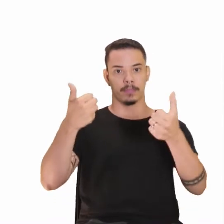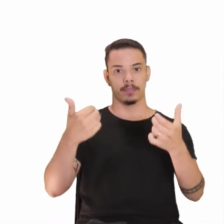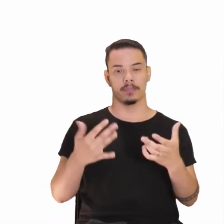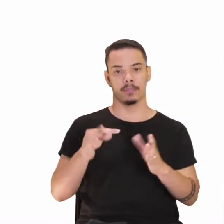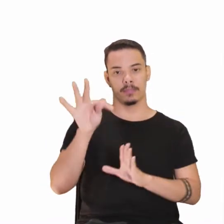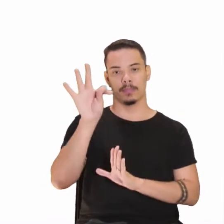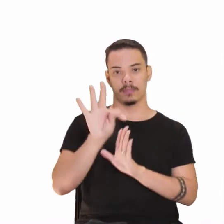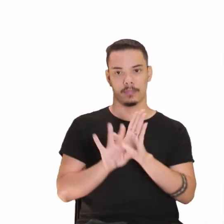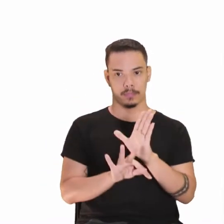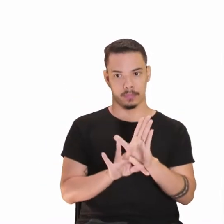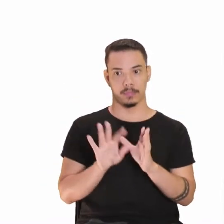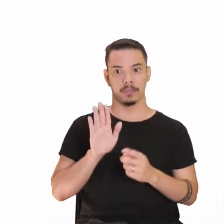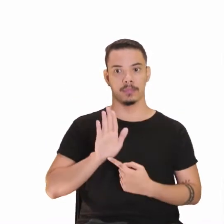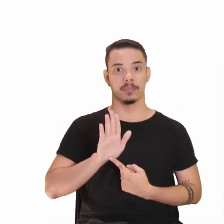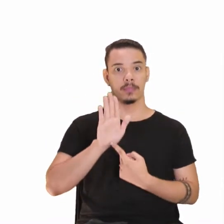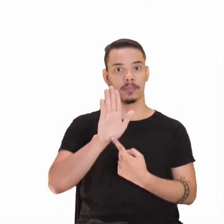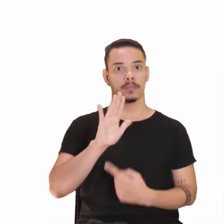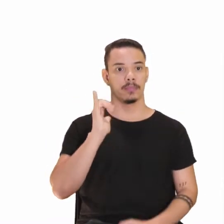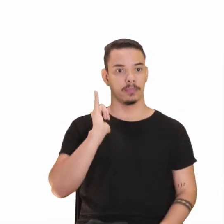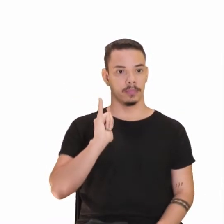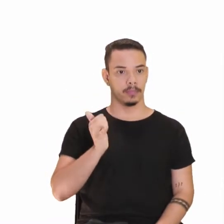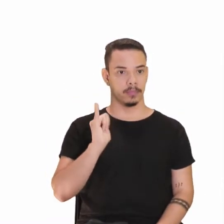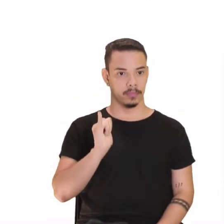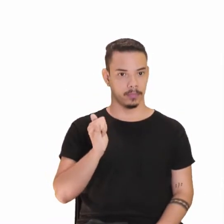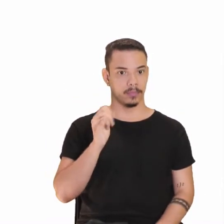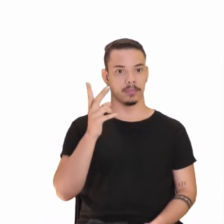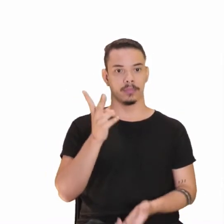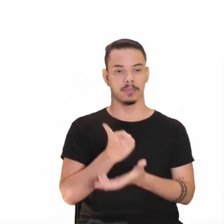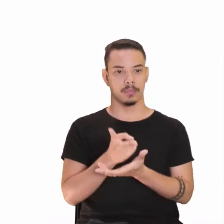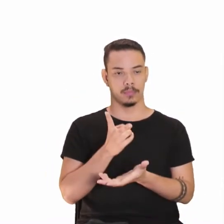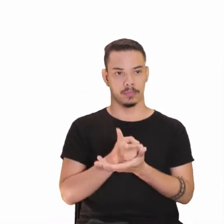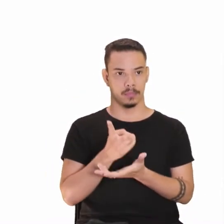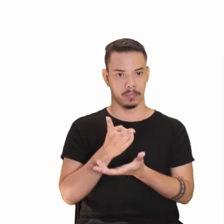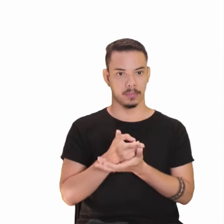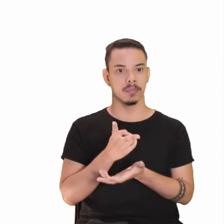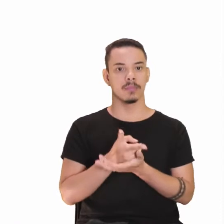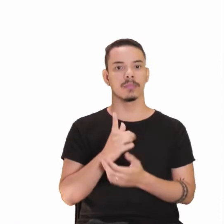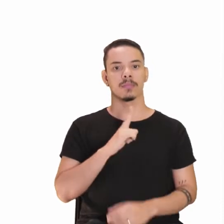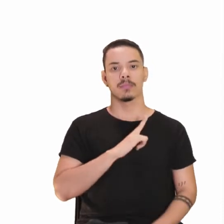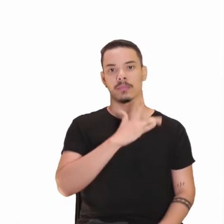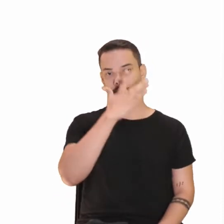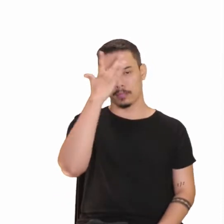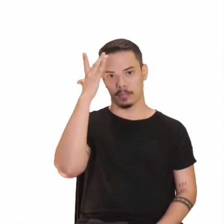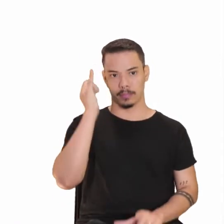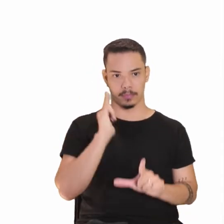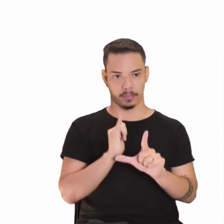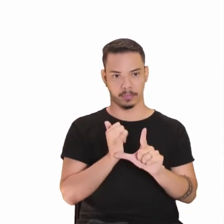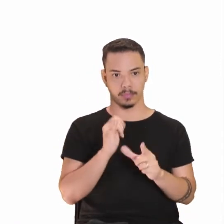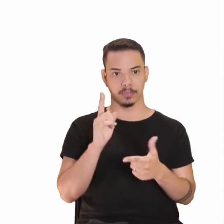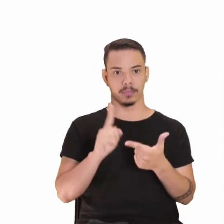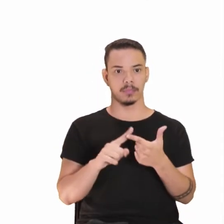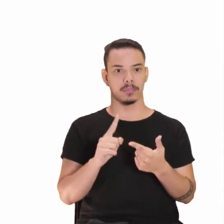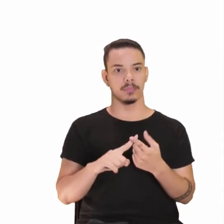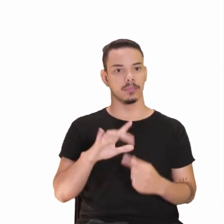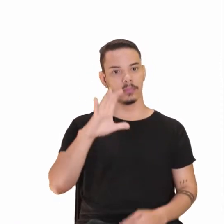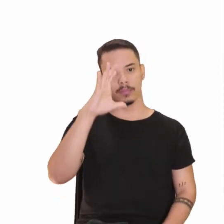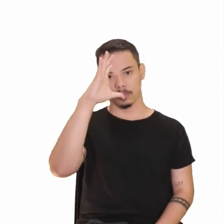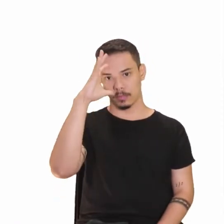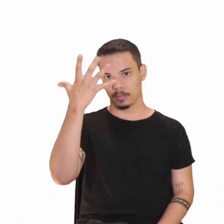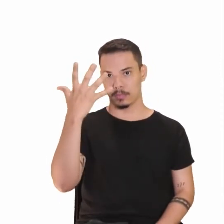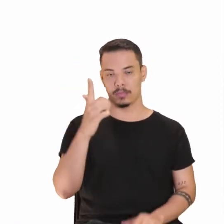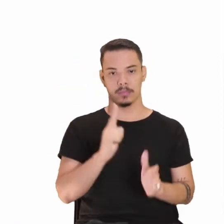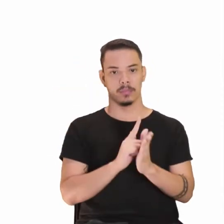textos épicos apresentam uma narrativa e sempre terão um narrador-personagem. B. A tragédia é um